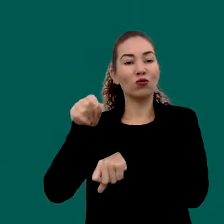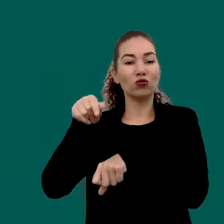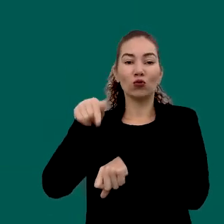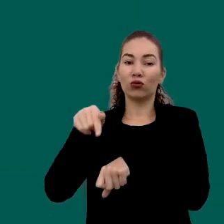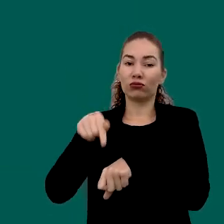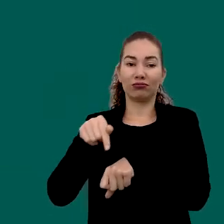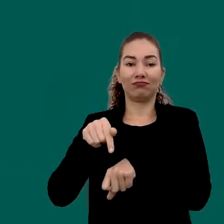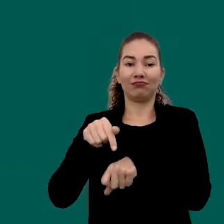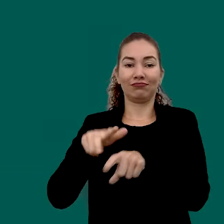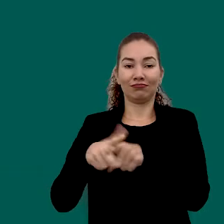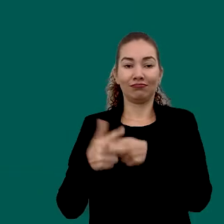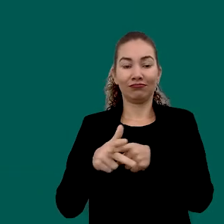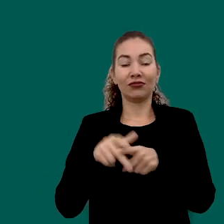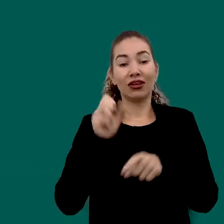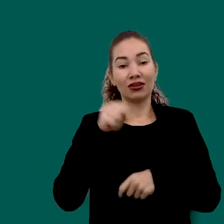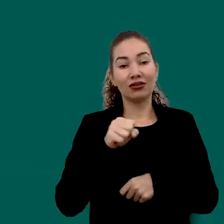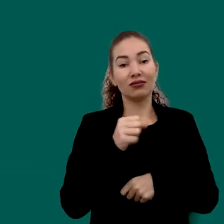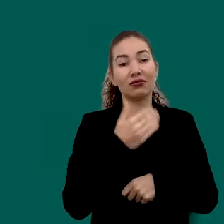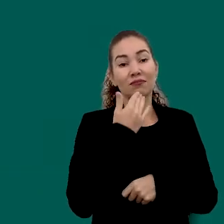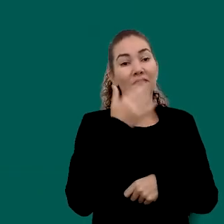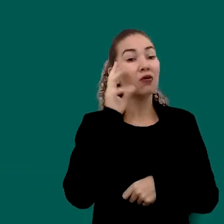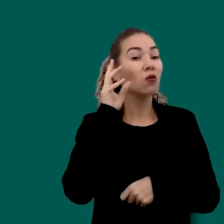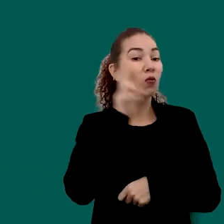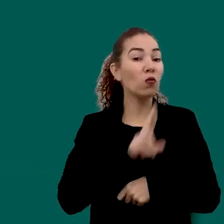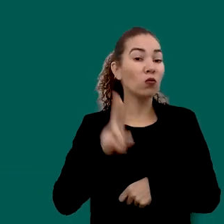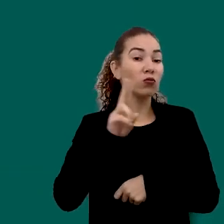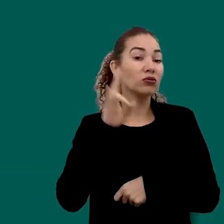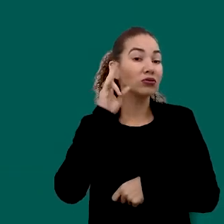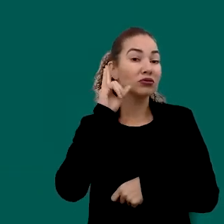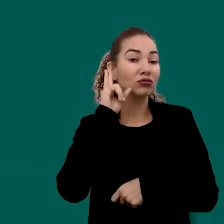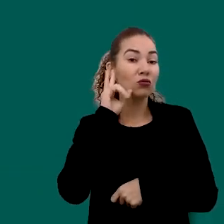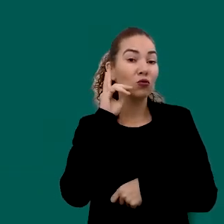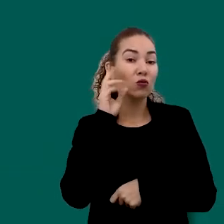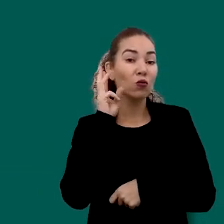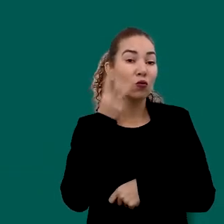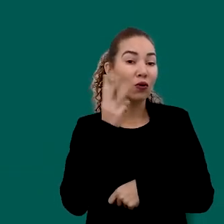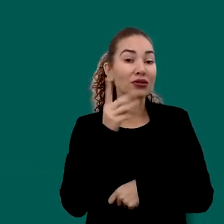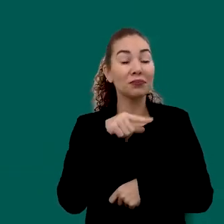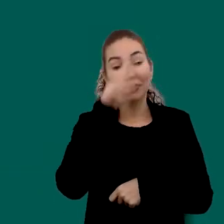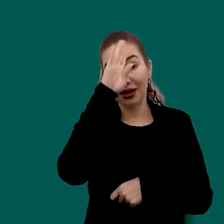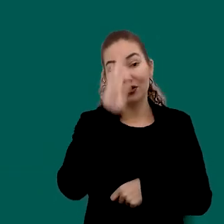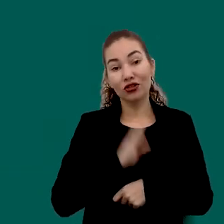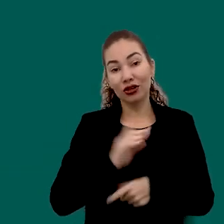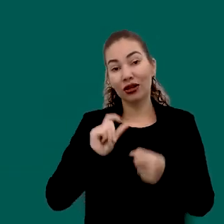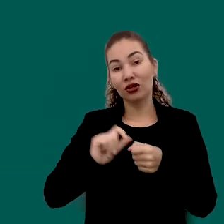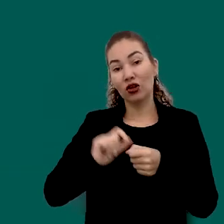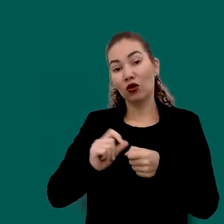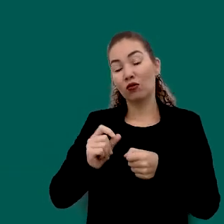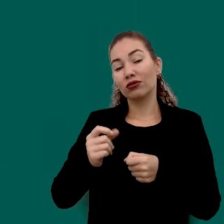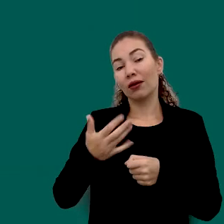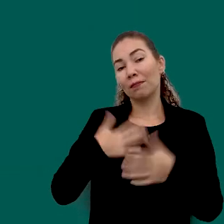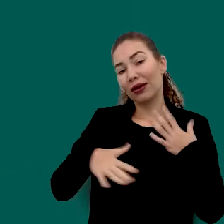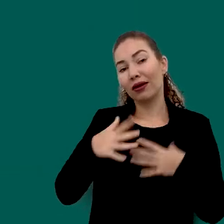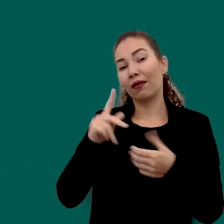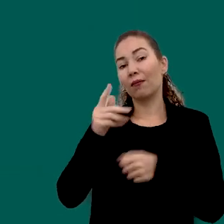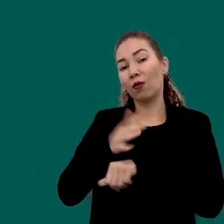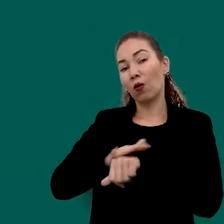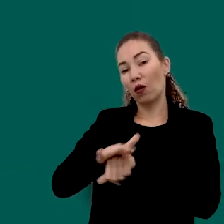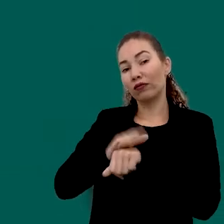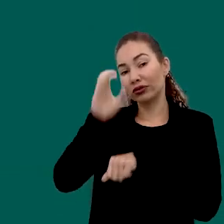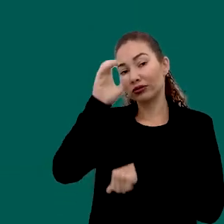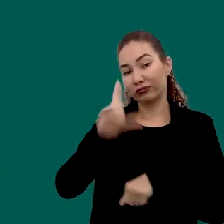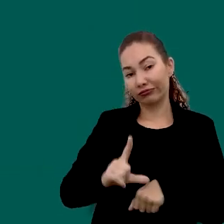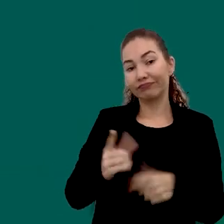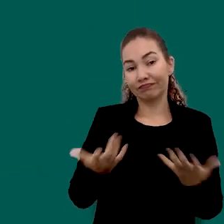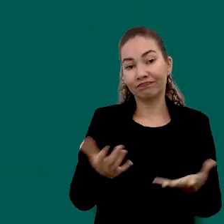essa ferramenta e sim pegando pedidos via WhatsApp, que não tem custo nenhum e que tu consegue fazer essa troca mais tranquila.